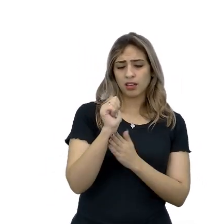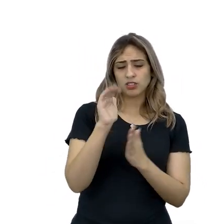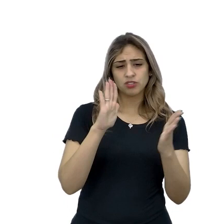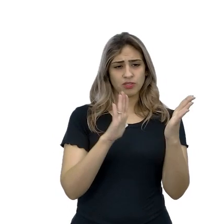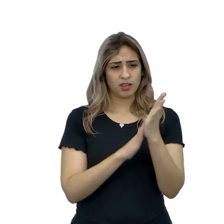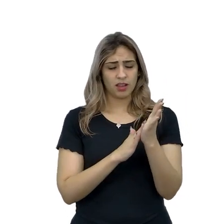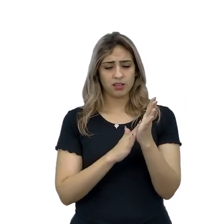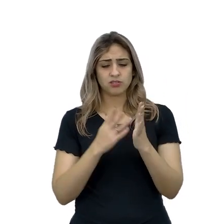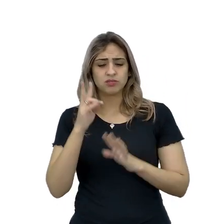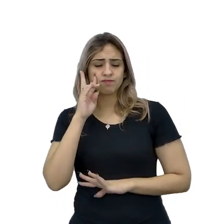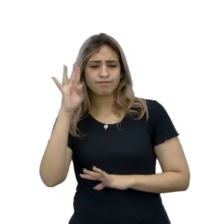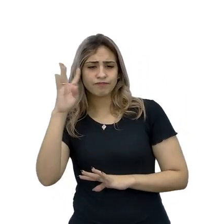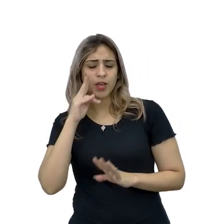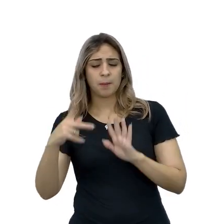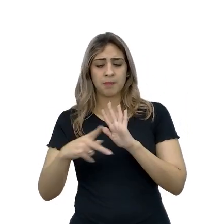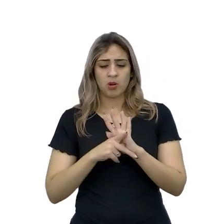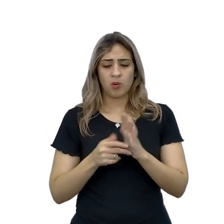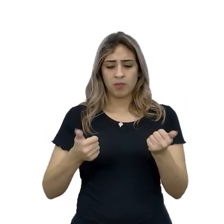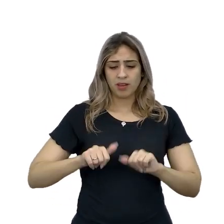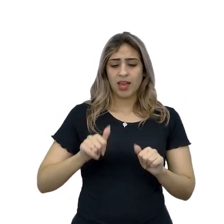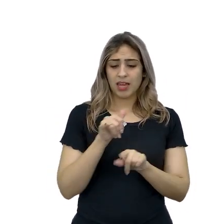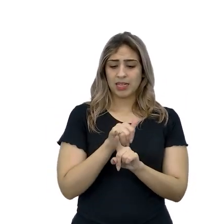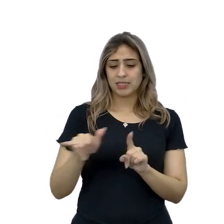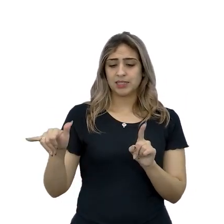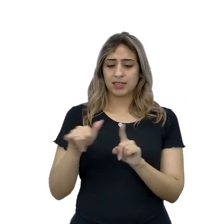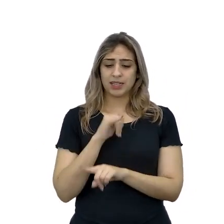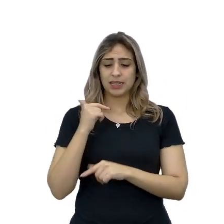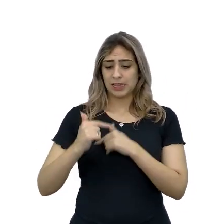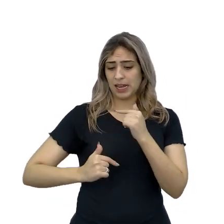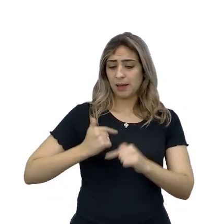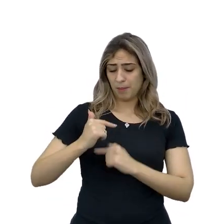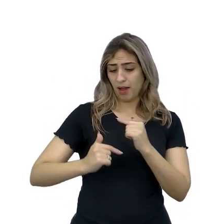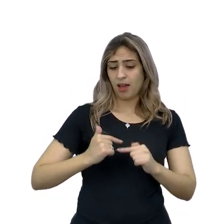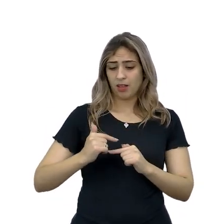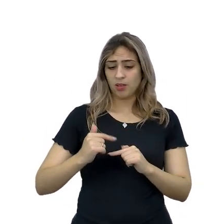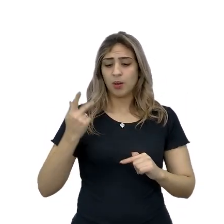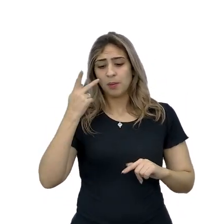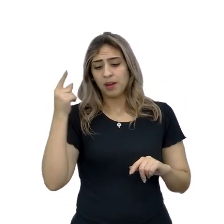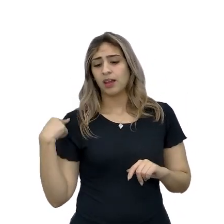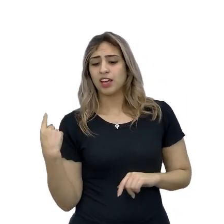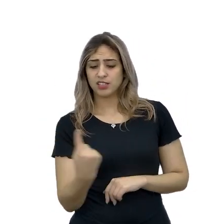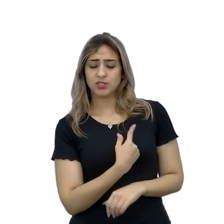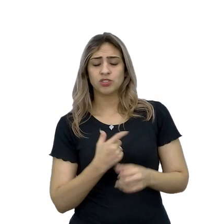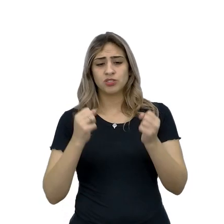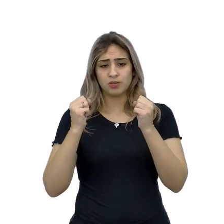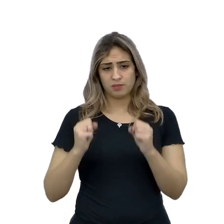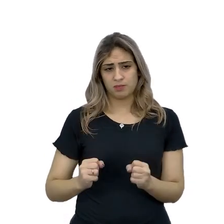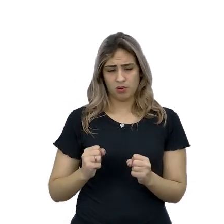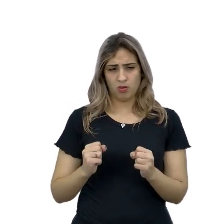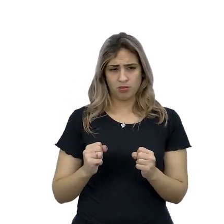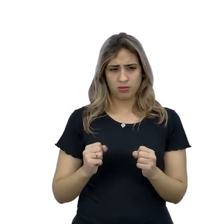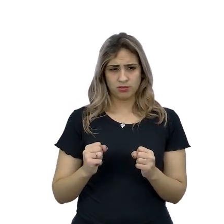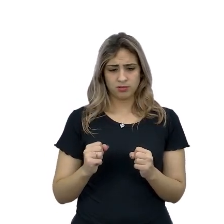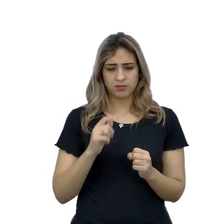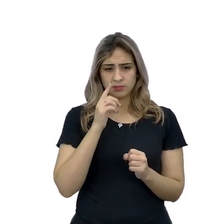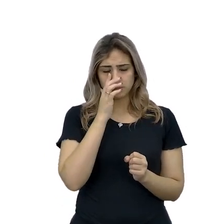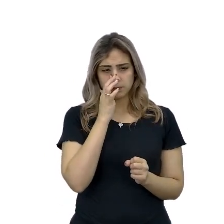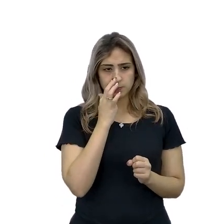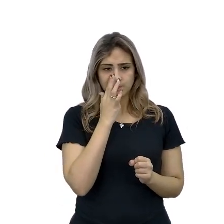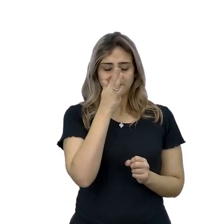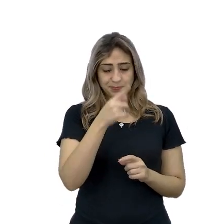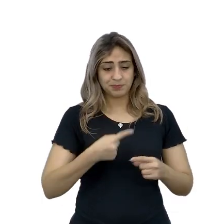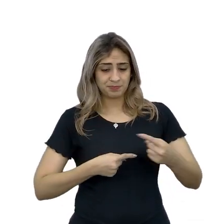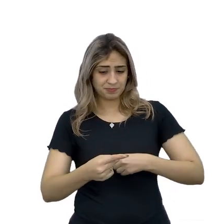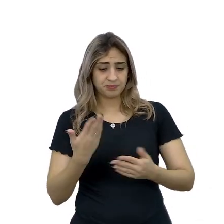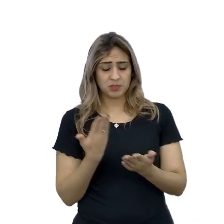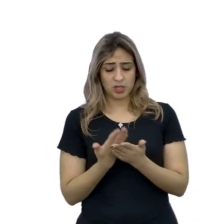dessas metodologias, uma dessas estratégias de trabalho, né, para que a gente possa, nessa